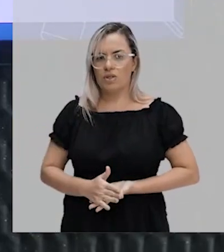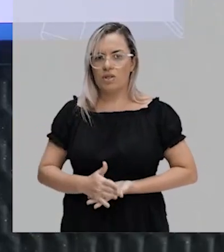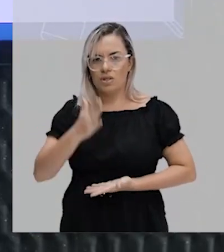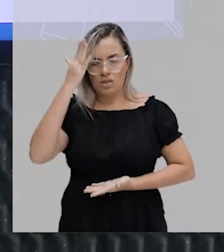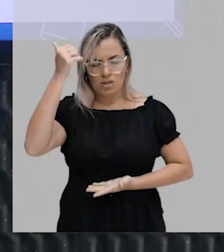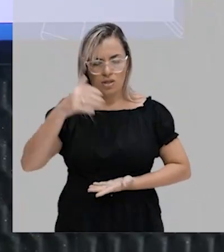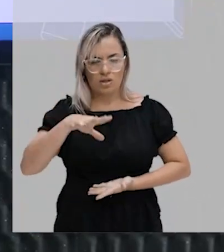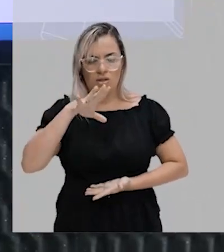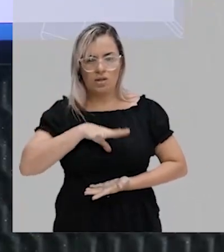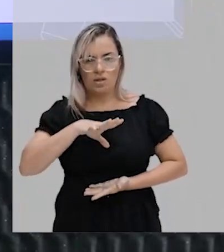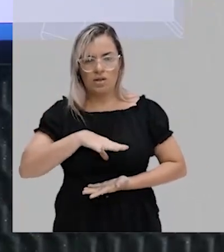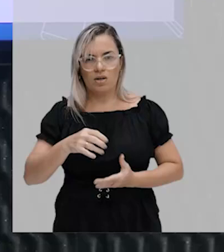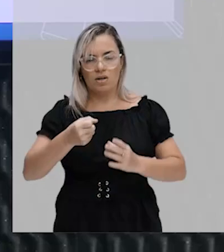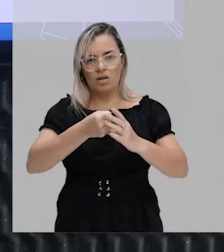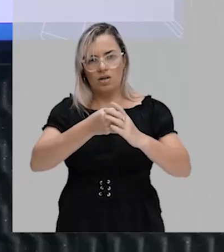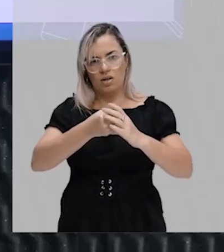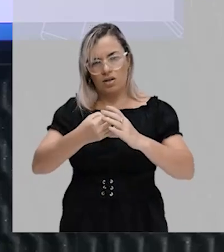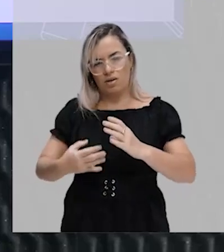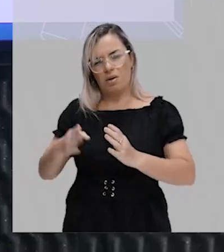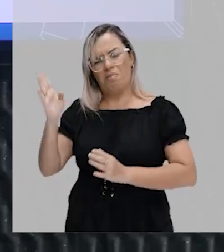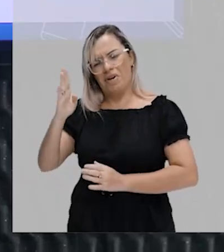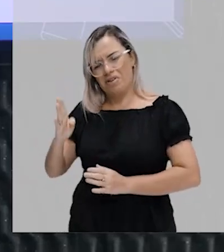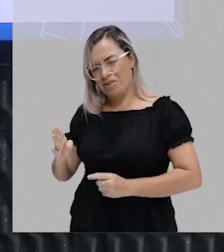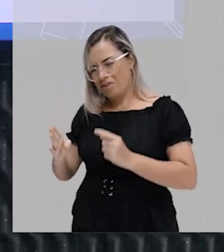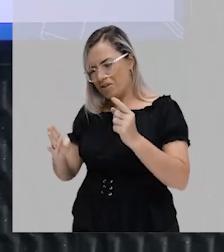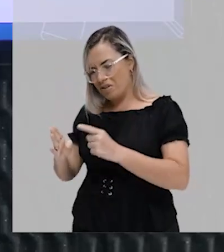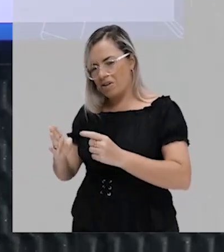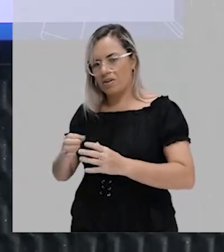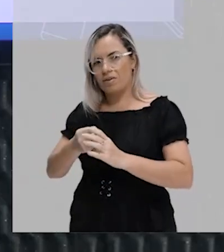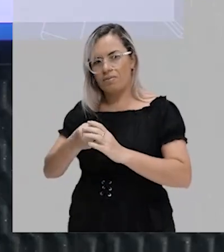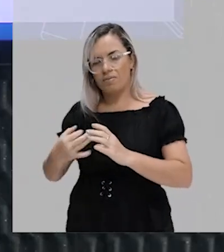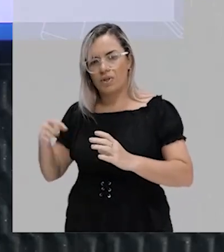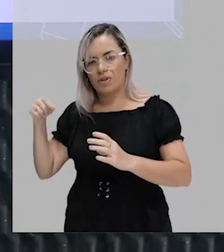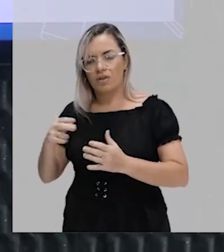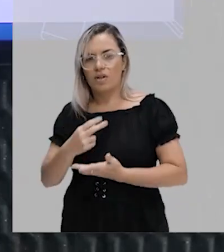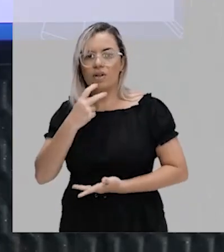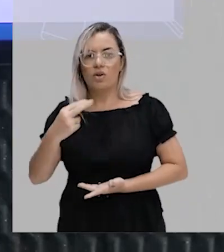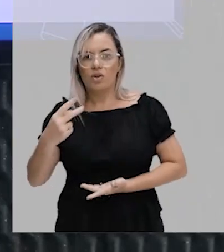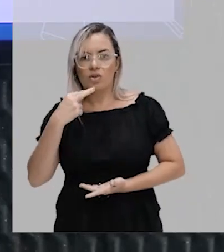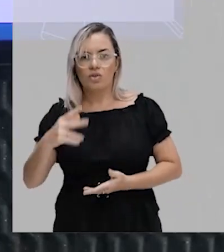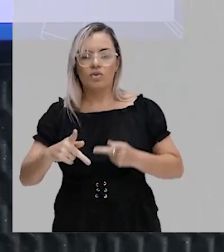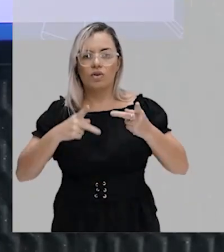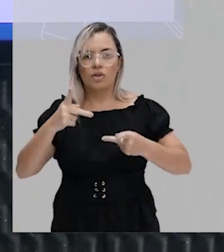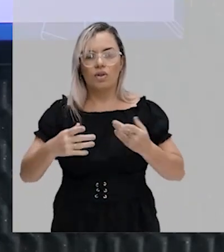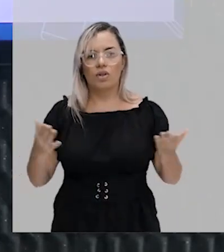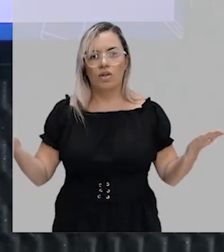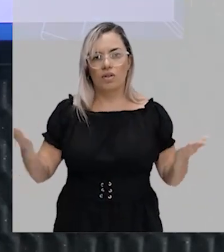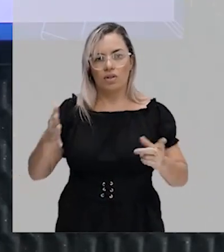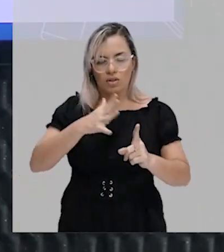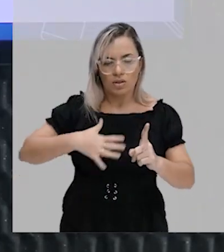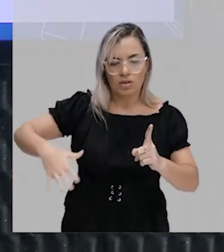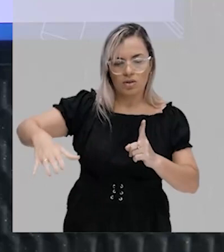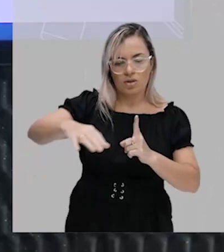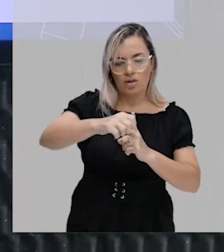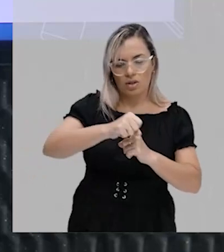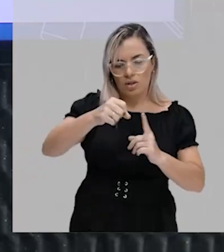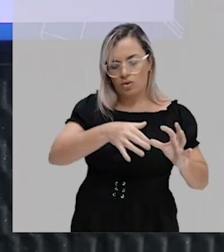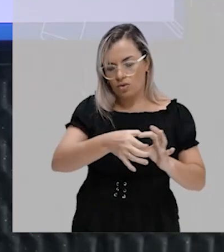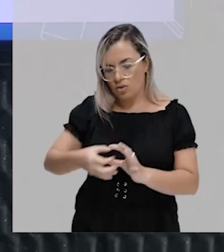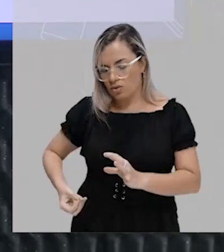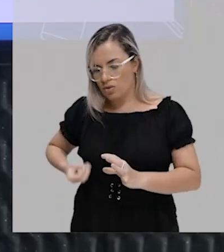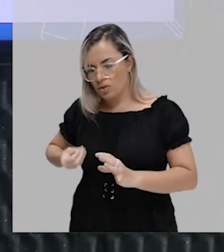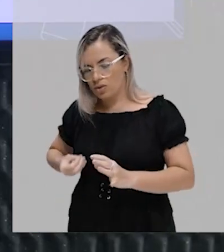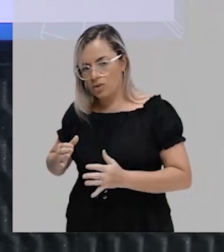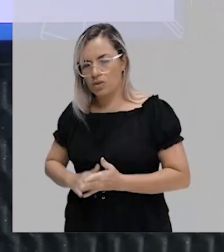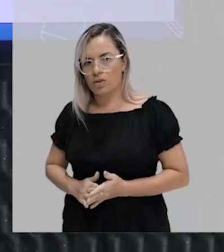português com características bem abrasileiradas, né? Então esse idioma que a gente fala é o idioma da sociedade que a gente vive. E